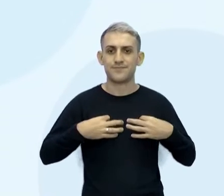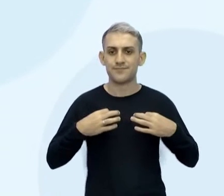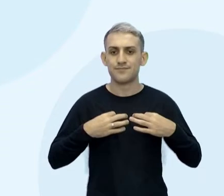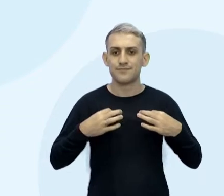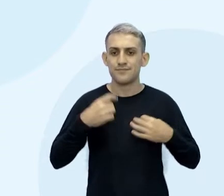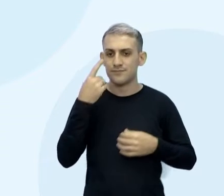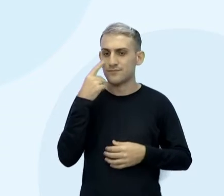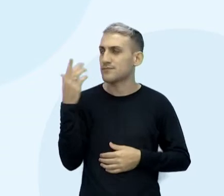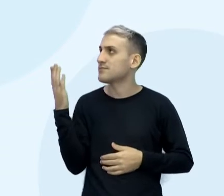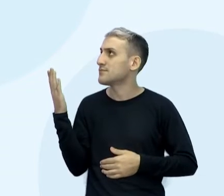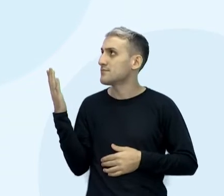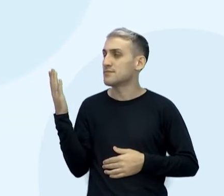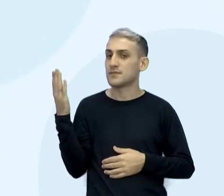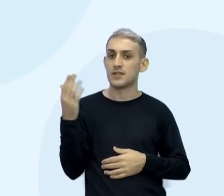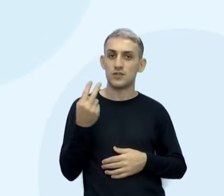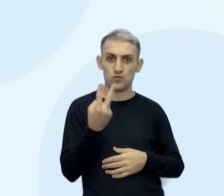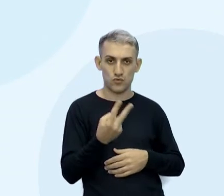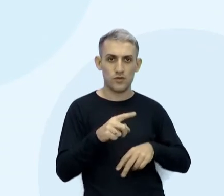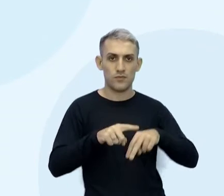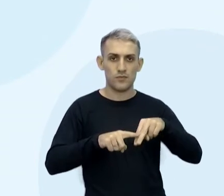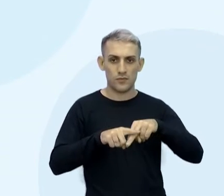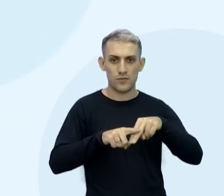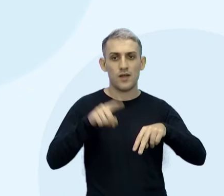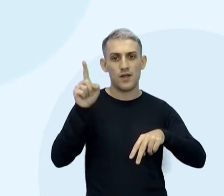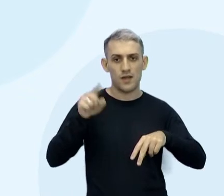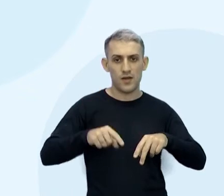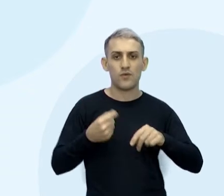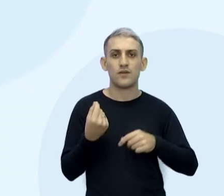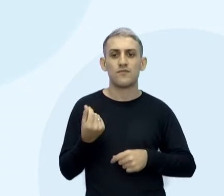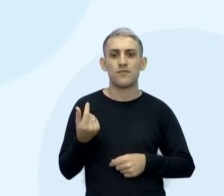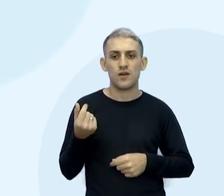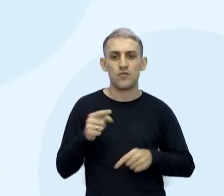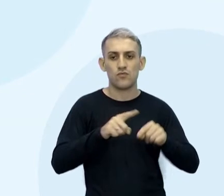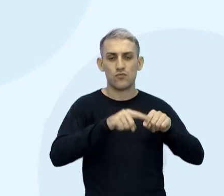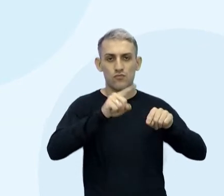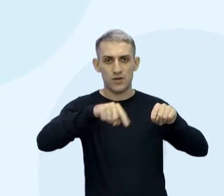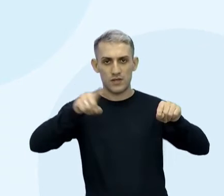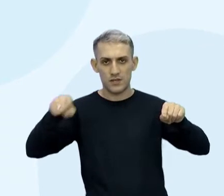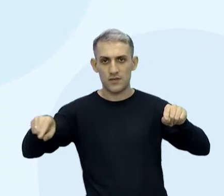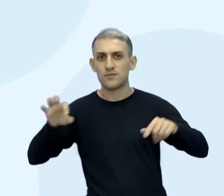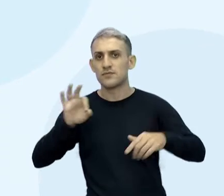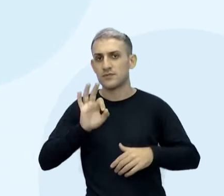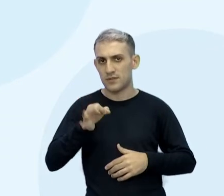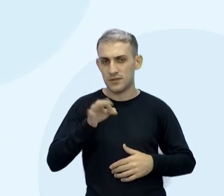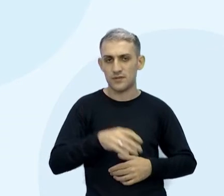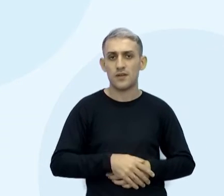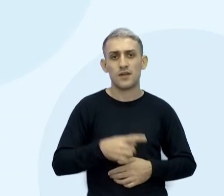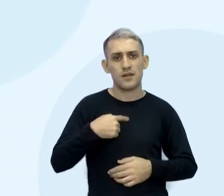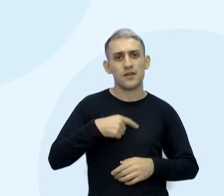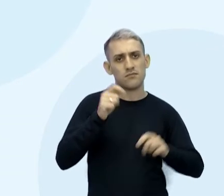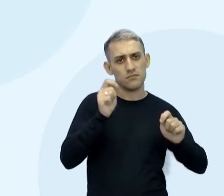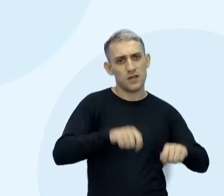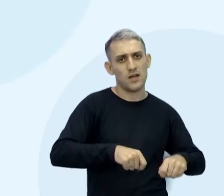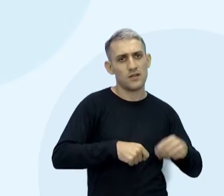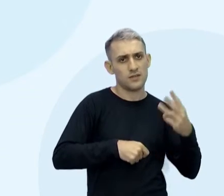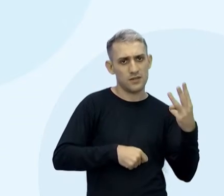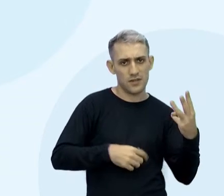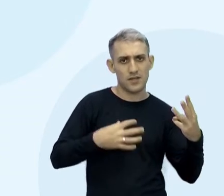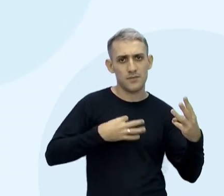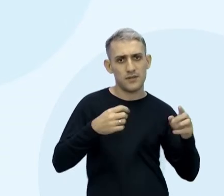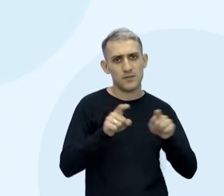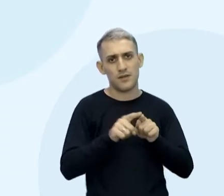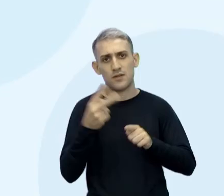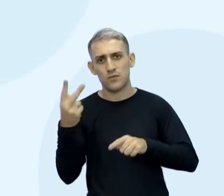3 aqui e esse 2, ele é um valor variável, tá? Eu posso comprar 3 camisetas e